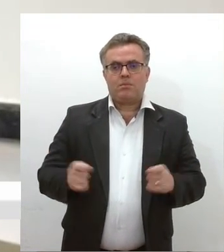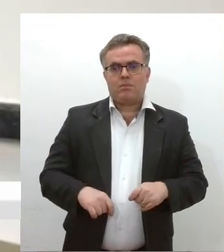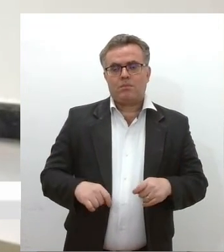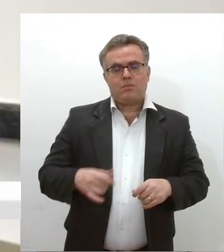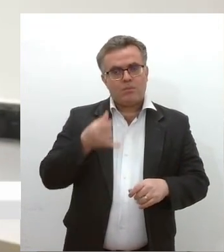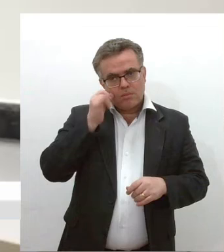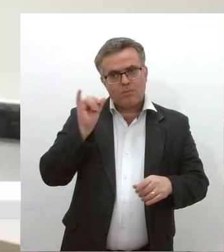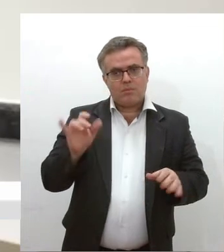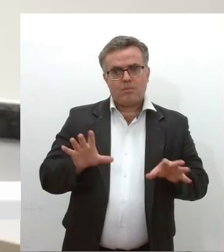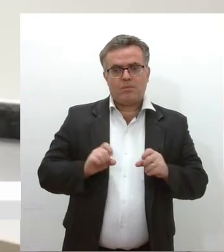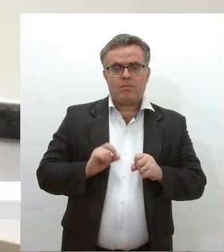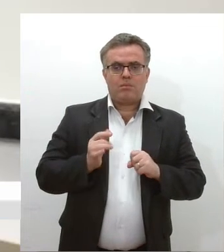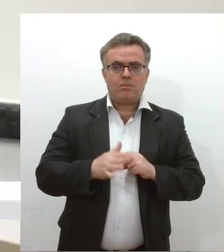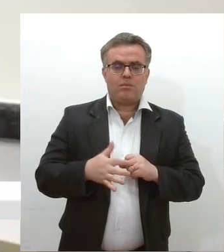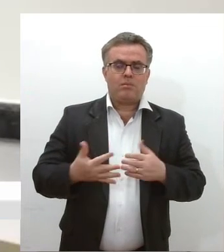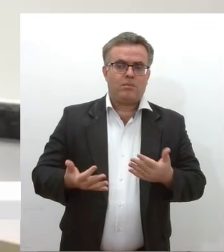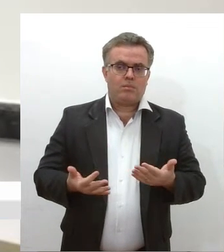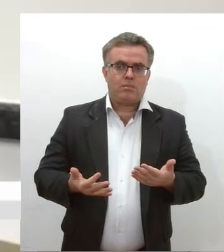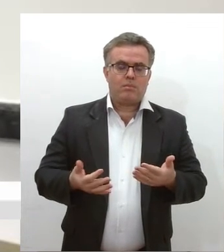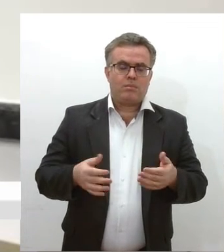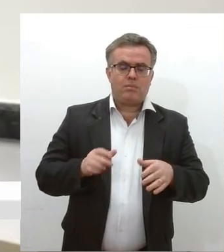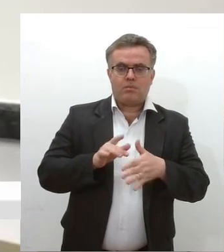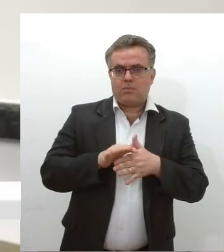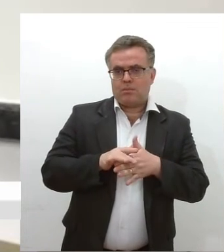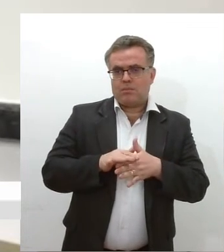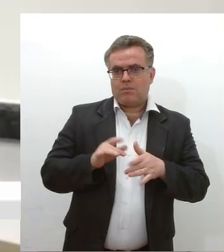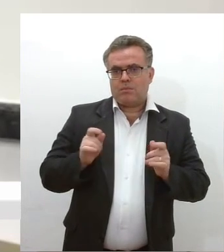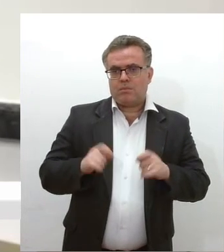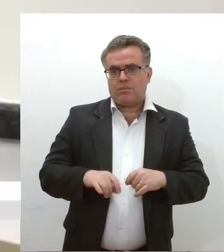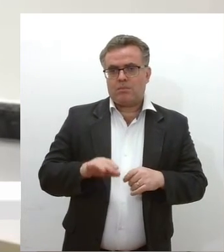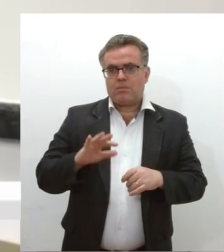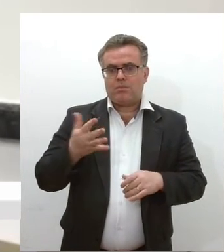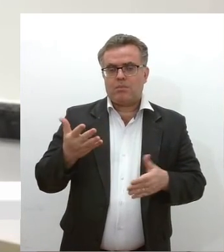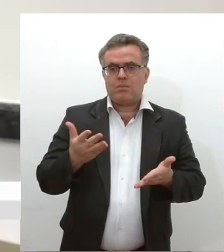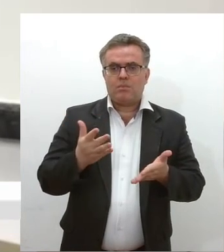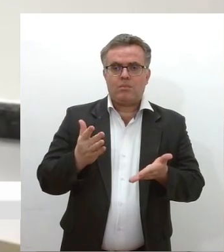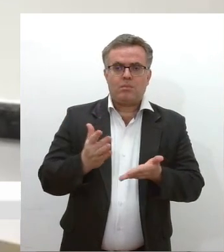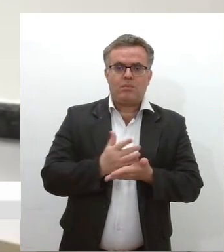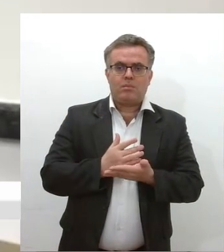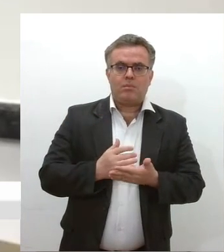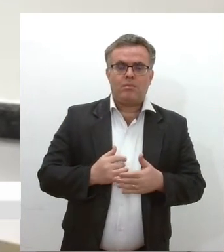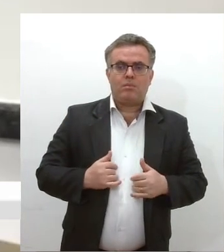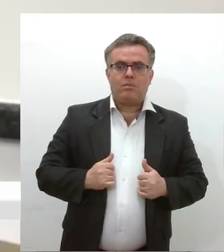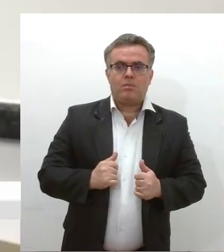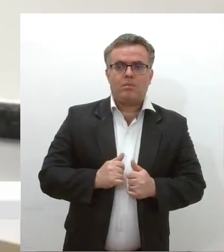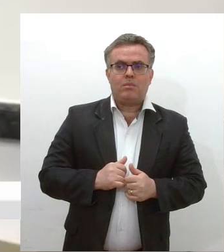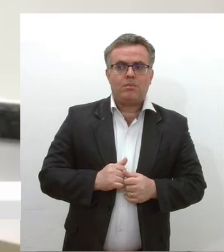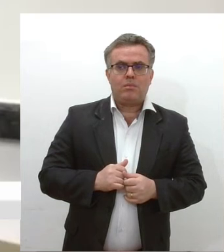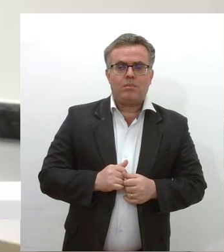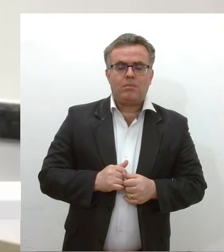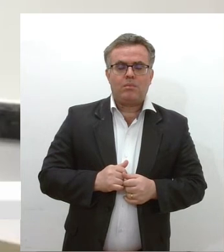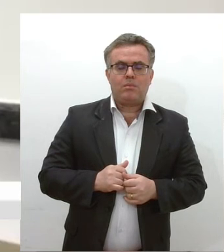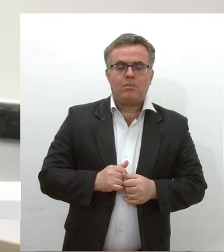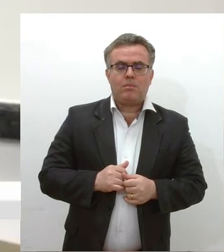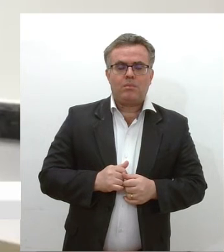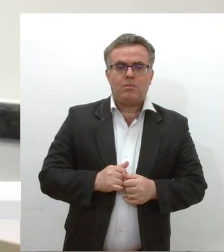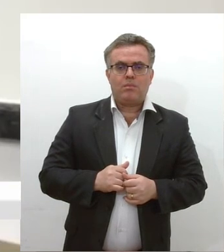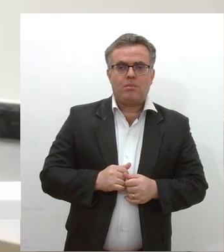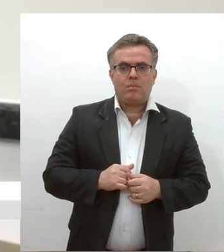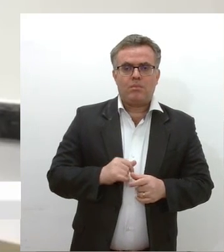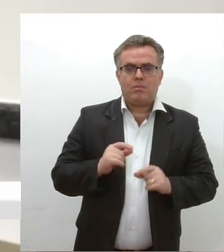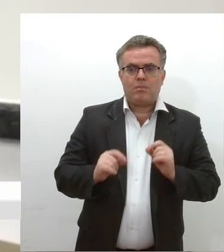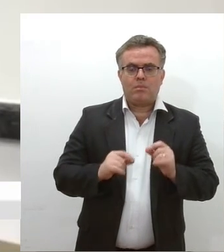doenças. Então, muitas pessoas que estavam inflamadas acabaram tendo complicações de Covid, né? Então, a gente sabe